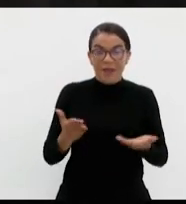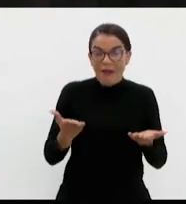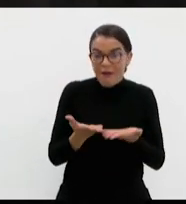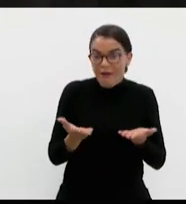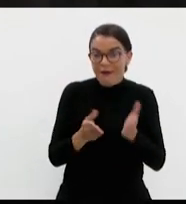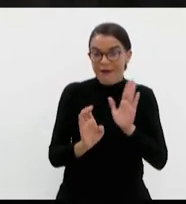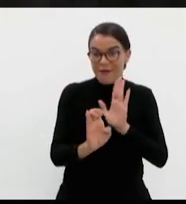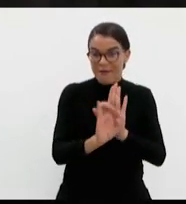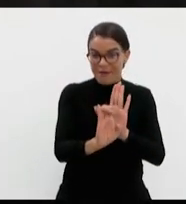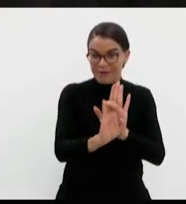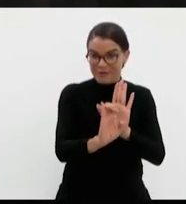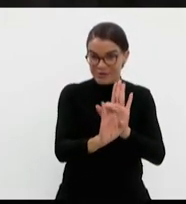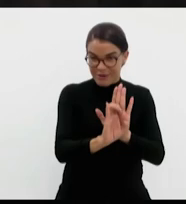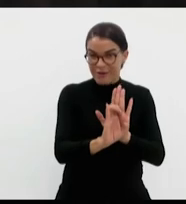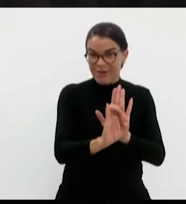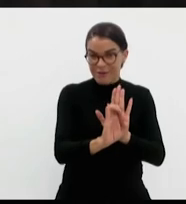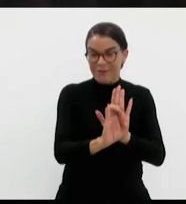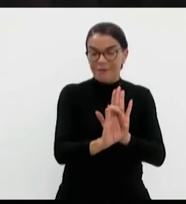edital,